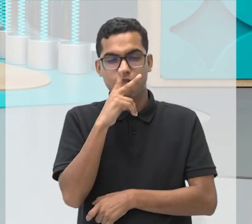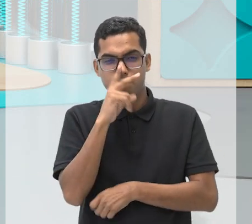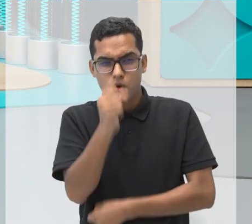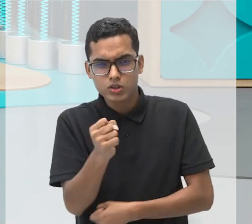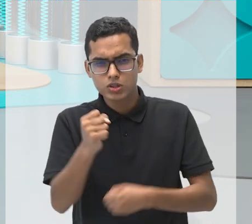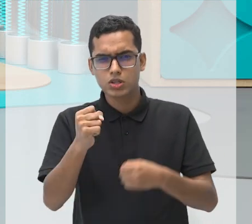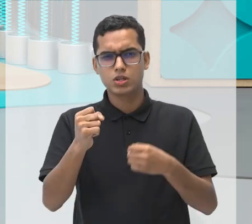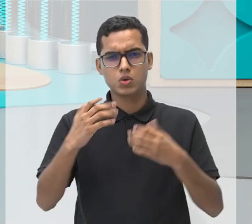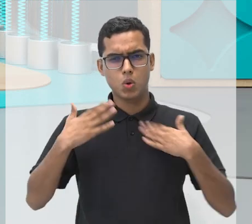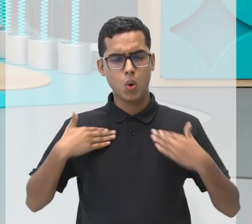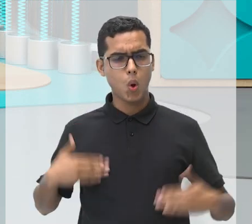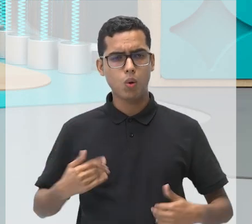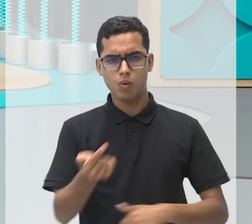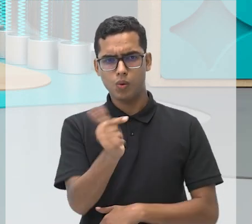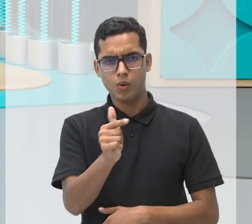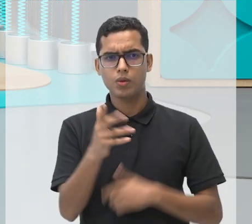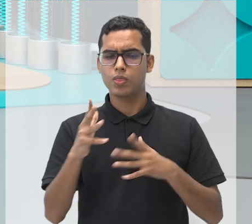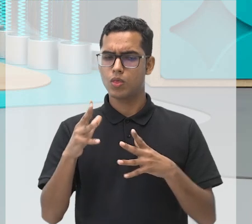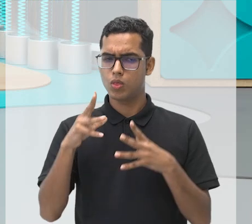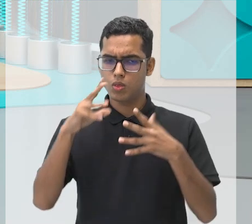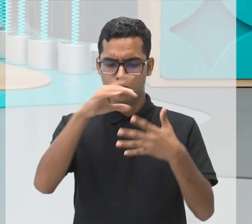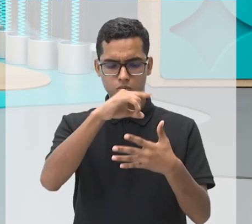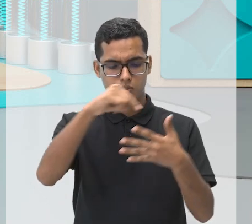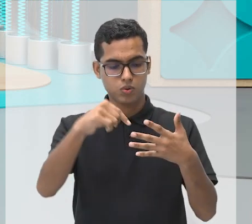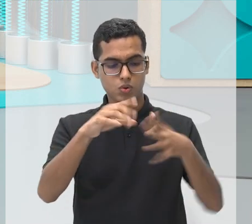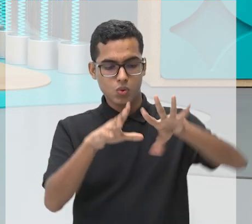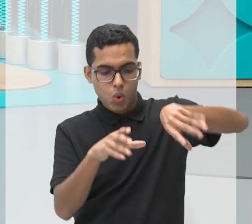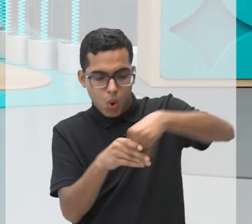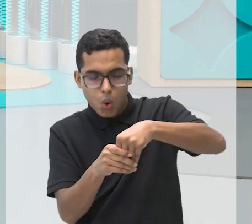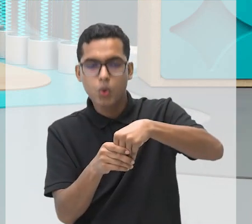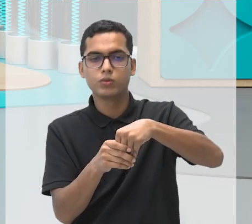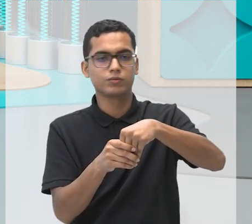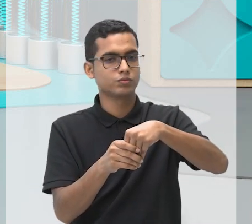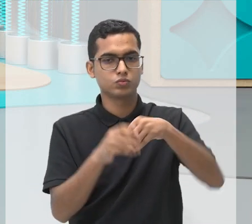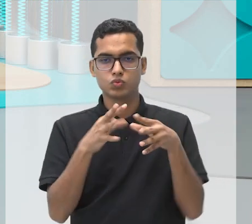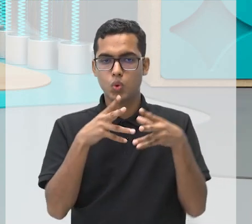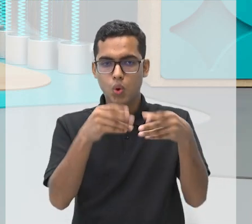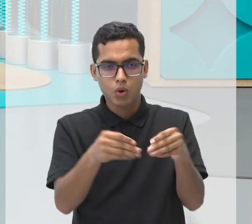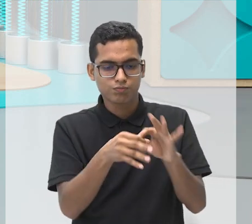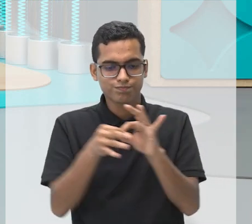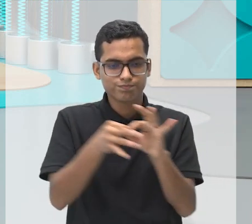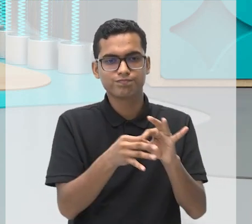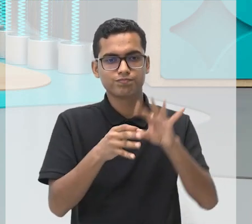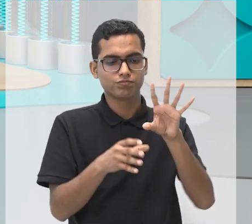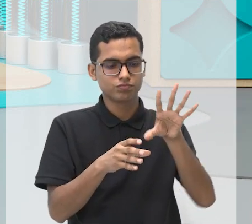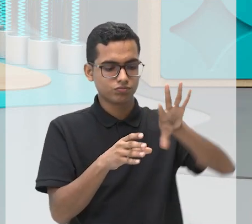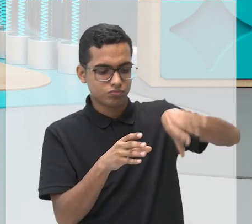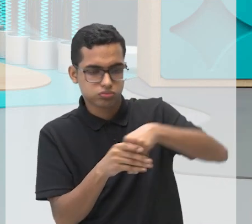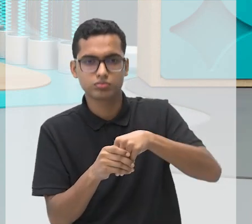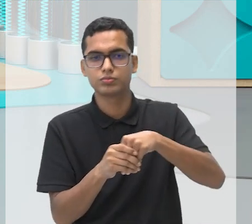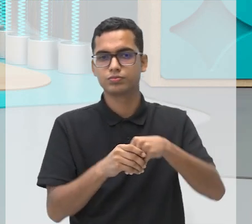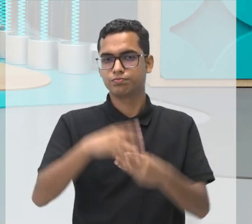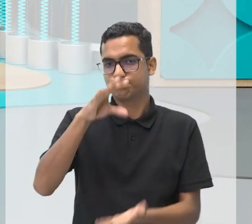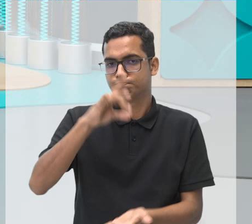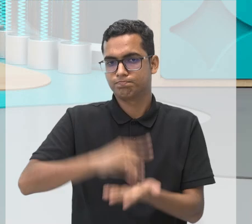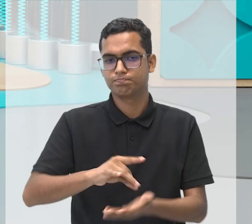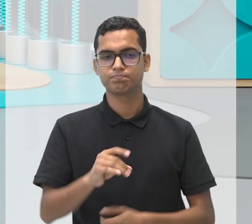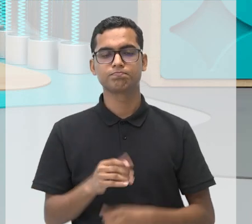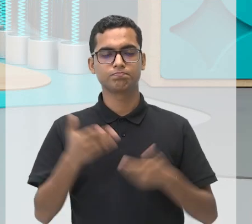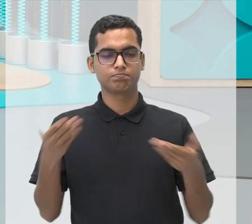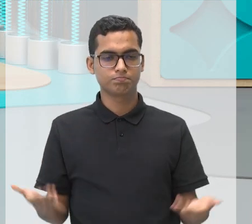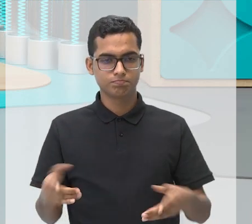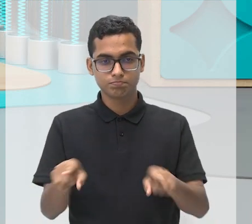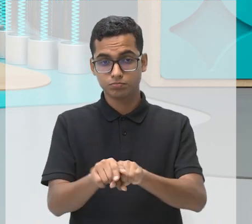que não, mas todas elas estão interligadas, estão conectadas aí umas com as outras. E aí o conceito de velocidade, olha